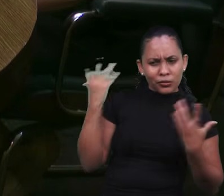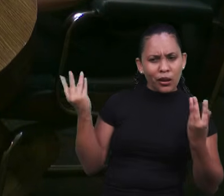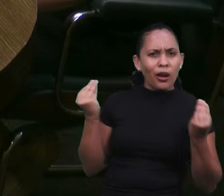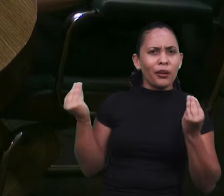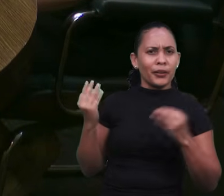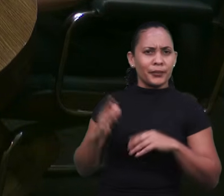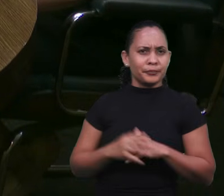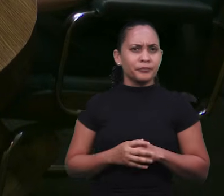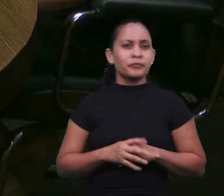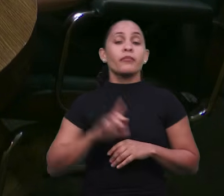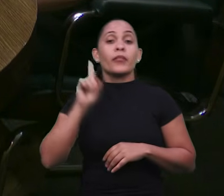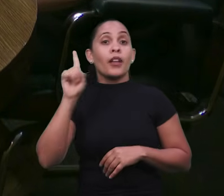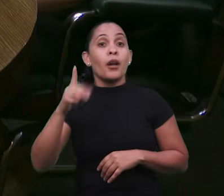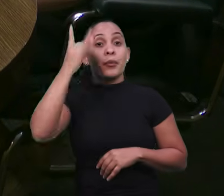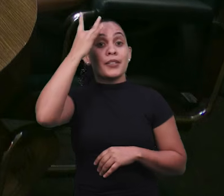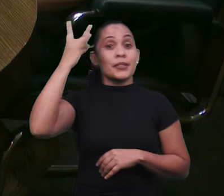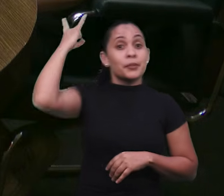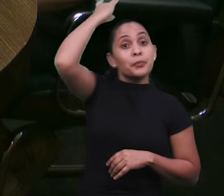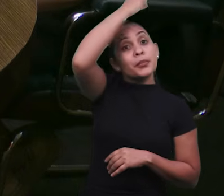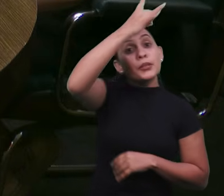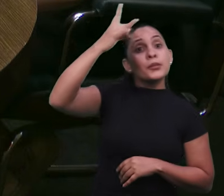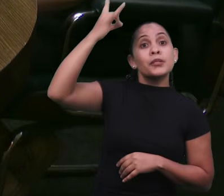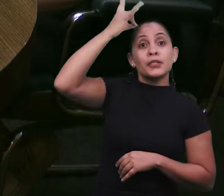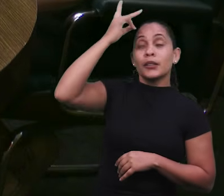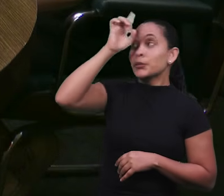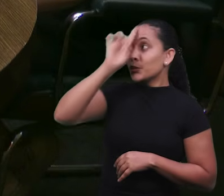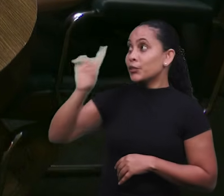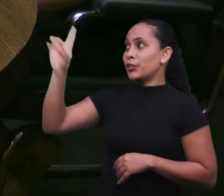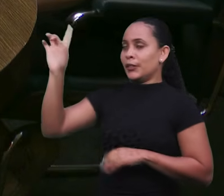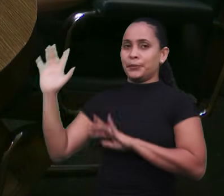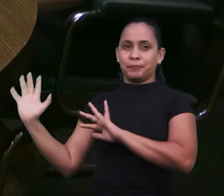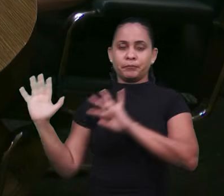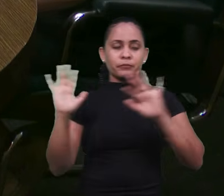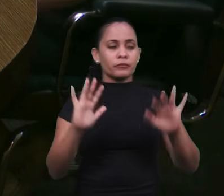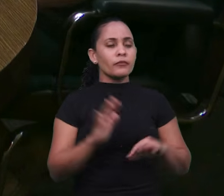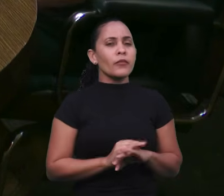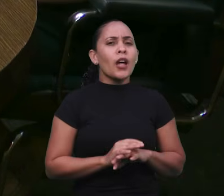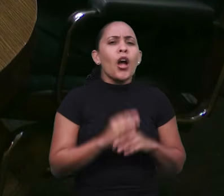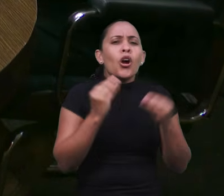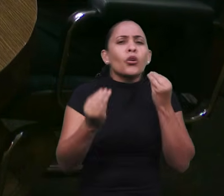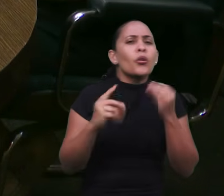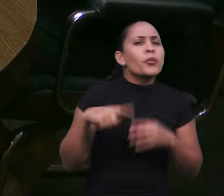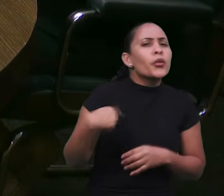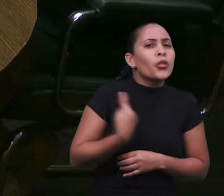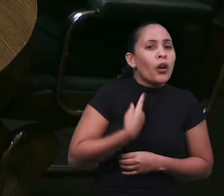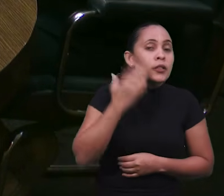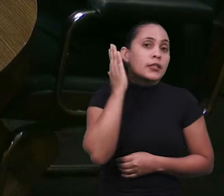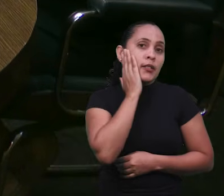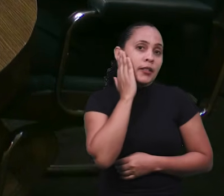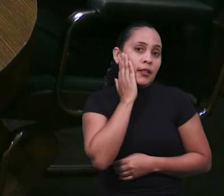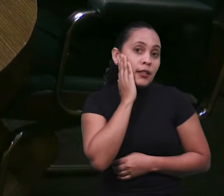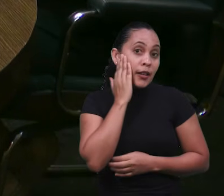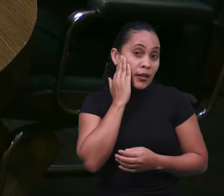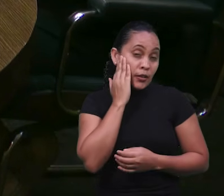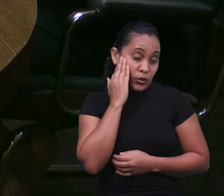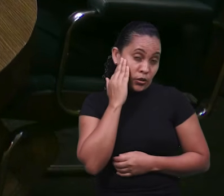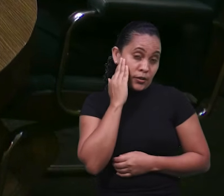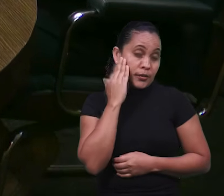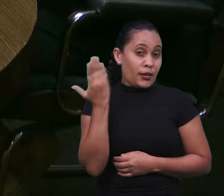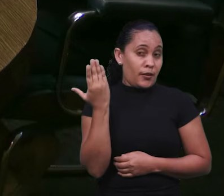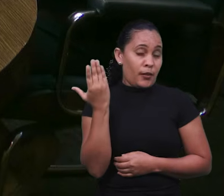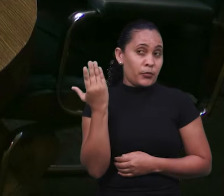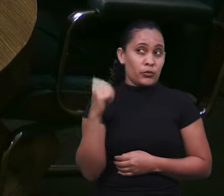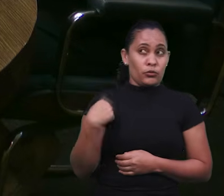do meu espírito, não, é própria do Espírito Santo de Deus. Exatamente, Exatamente. E exatamente. como que nós, intérpretes, né, Priscila, a gente